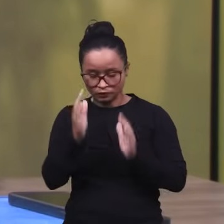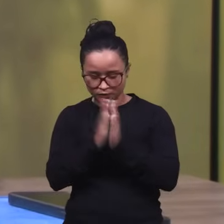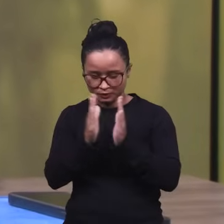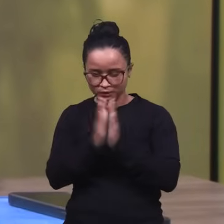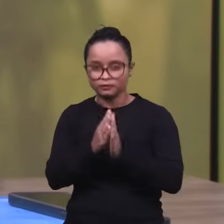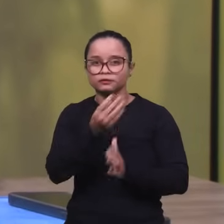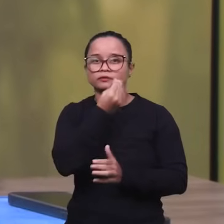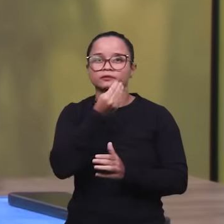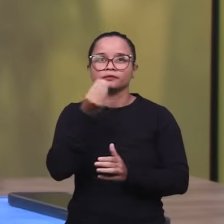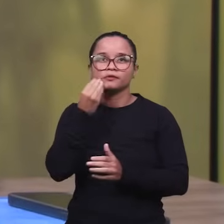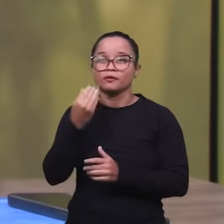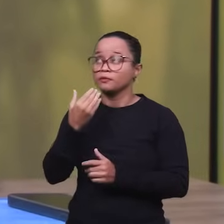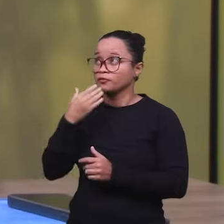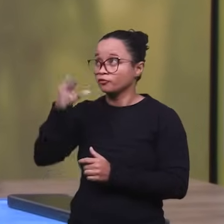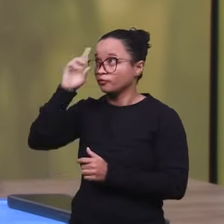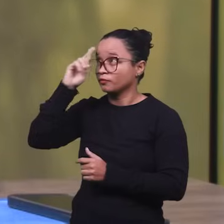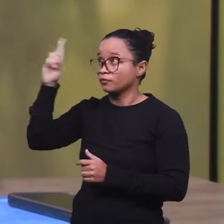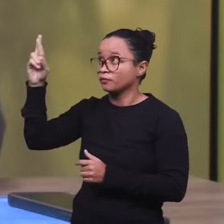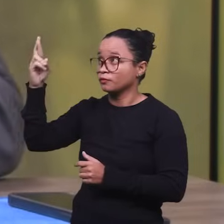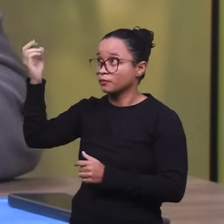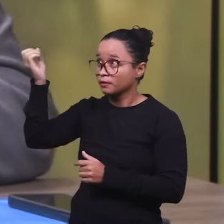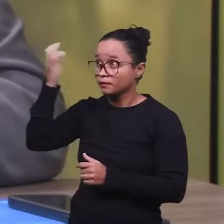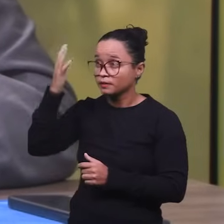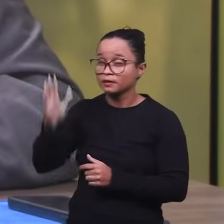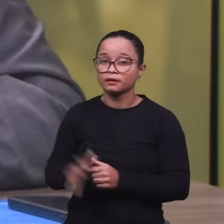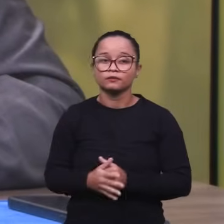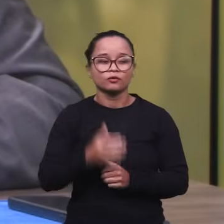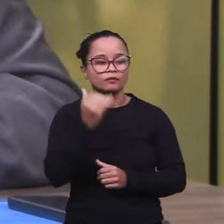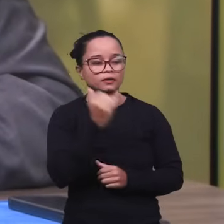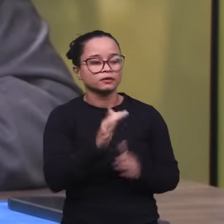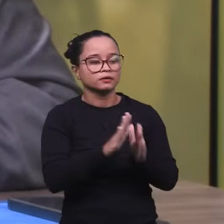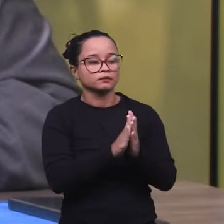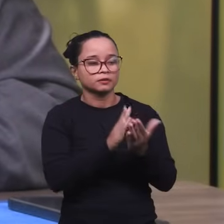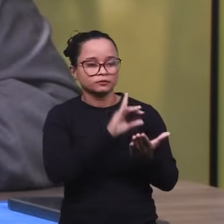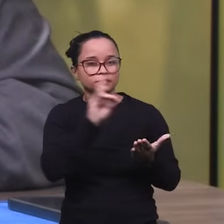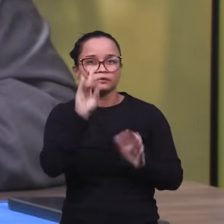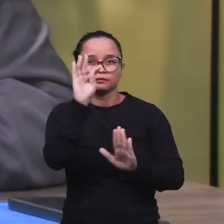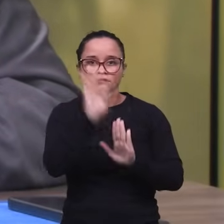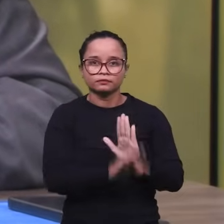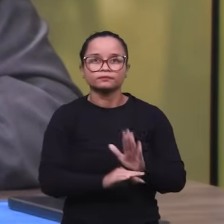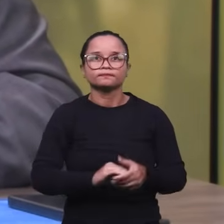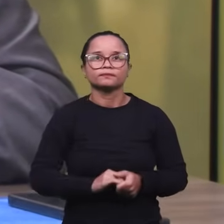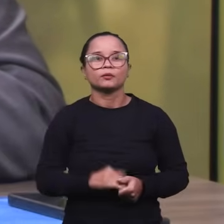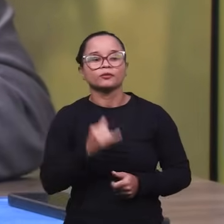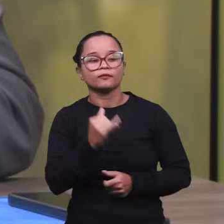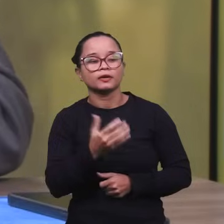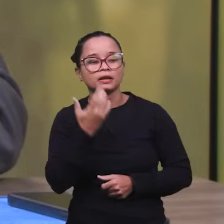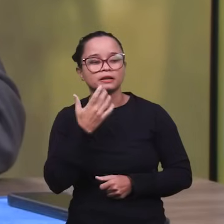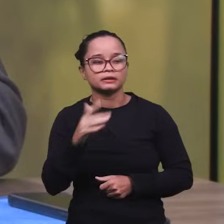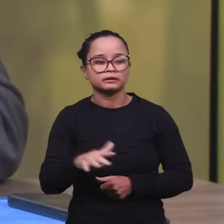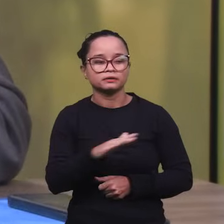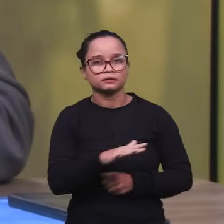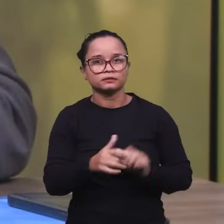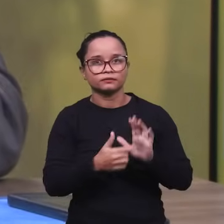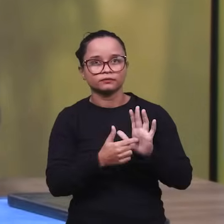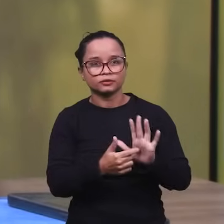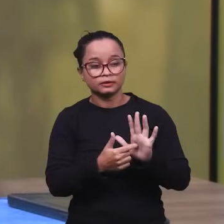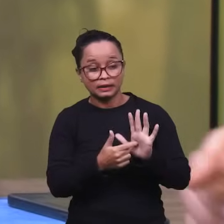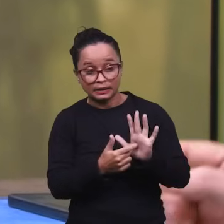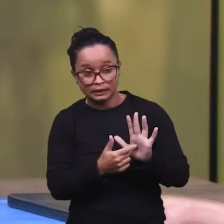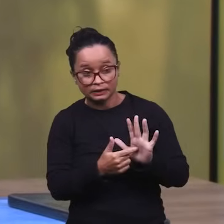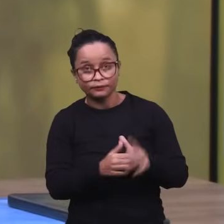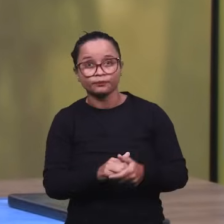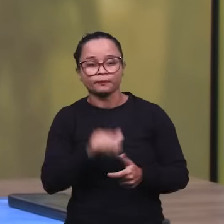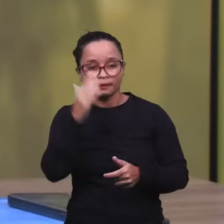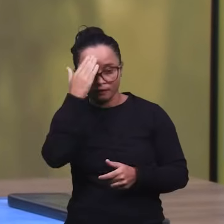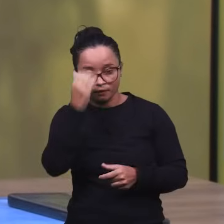orar, jejuar, pedir uma direção ao Senhor, o Senhor te dá uma palavra, um texto bíblico, para você chegar para a criança e mostrar,